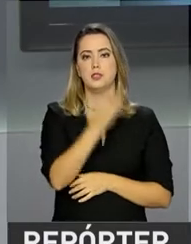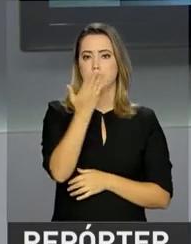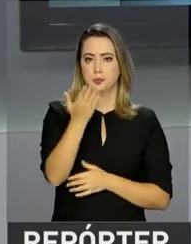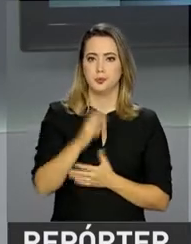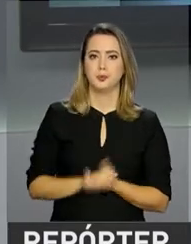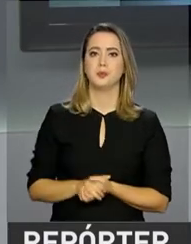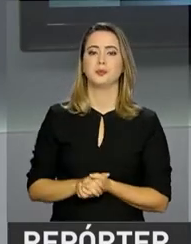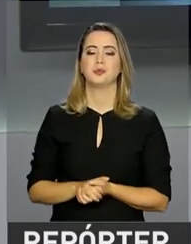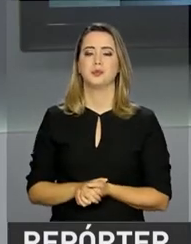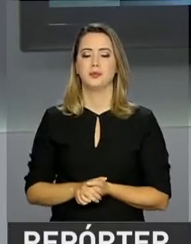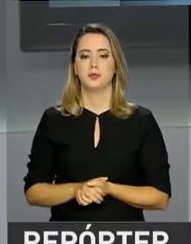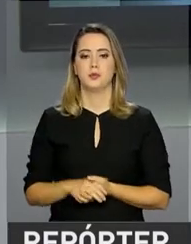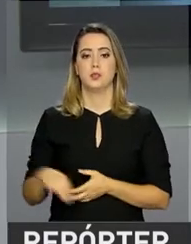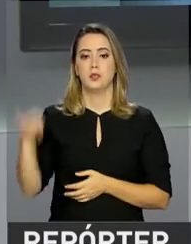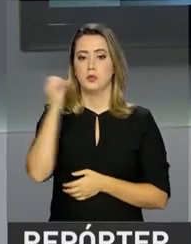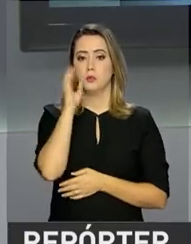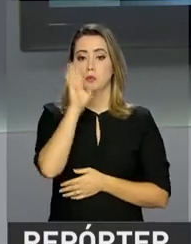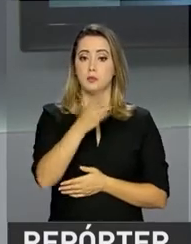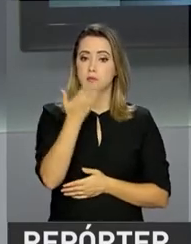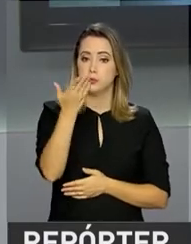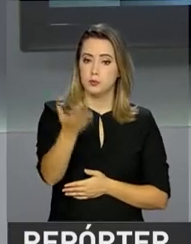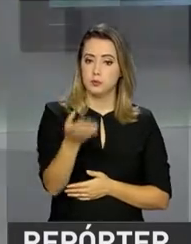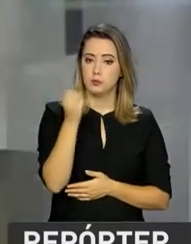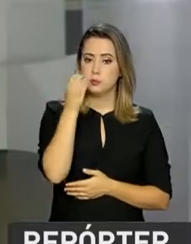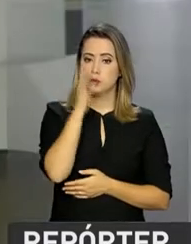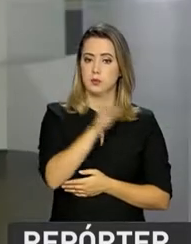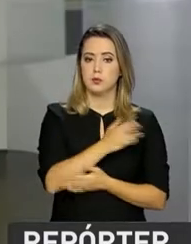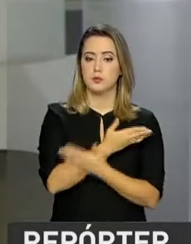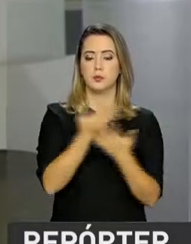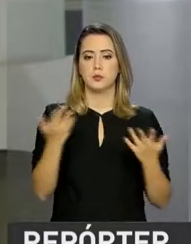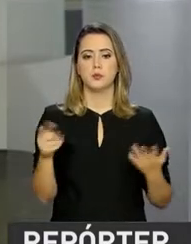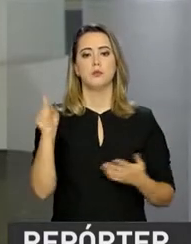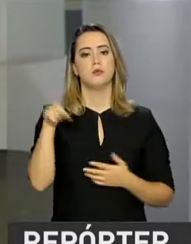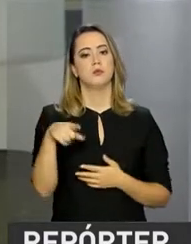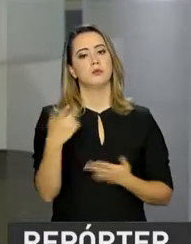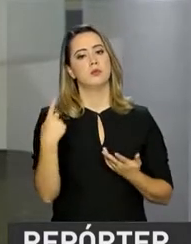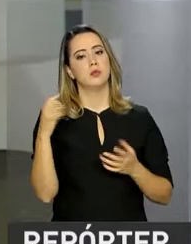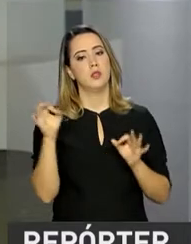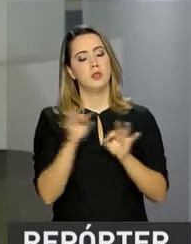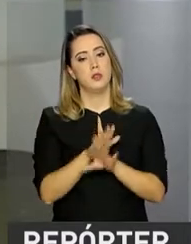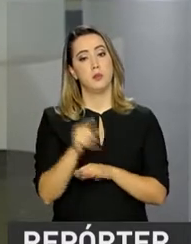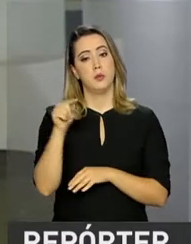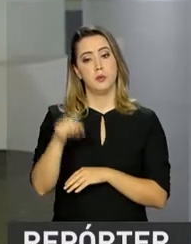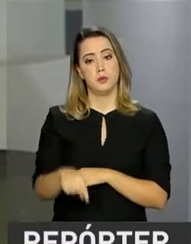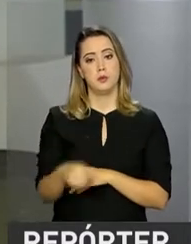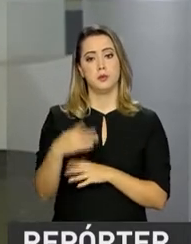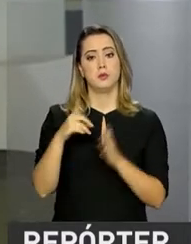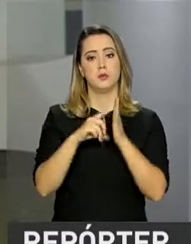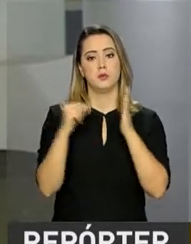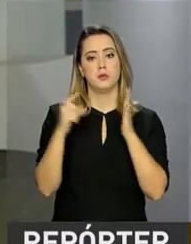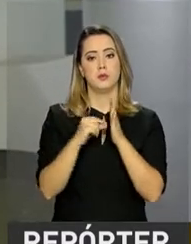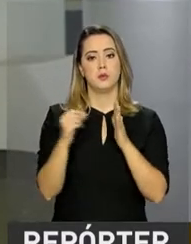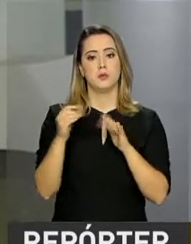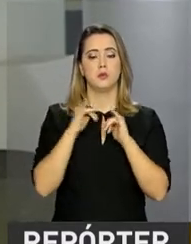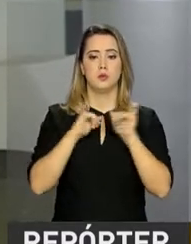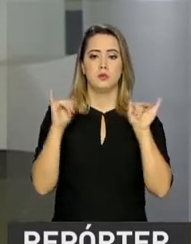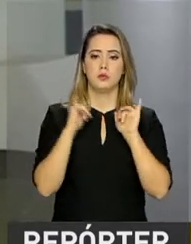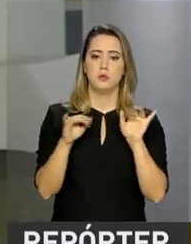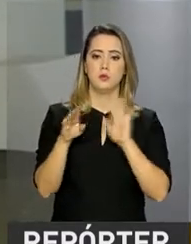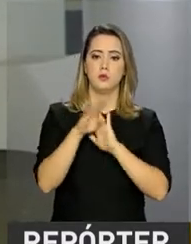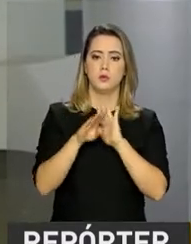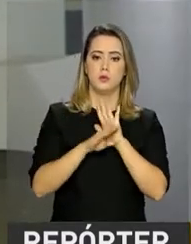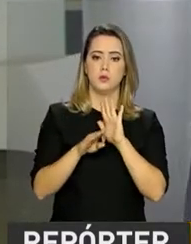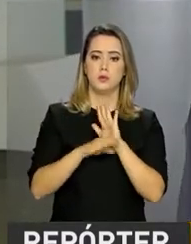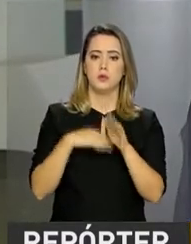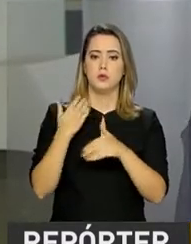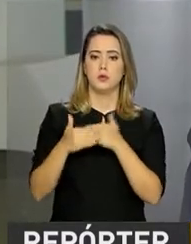você. Olá, Roberto. Boa tarde para você. Boa tarde a todos. Exatamente. Terminou agora há pouco aqui no Palácio do Planalto o lançamento do programa